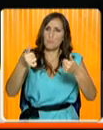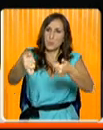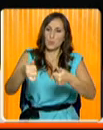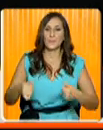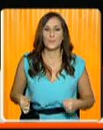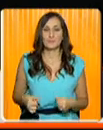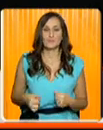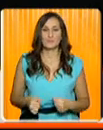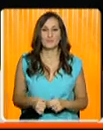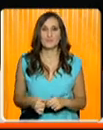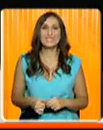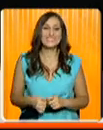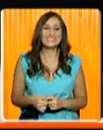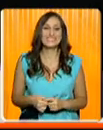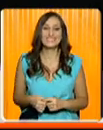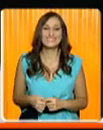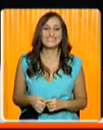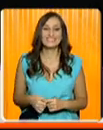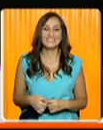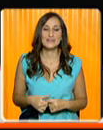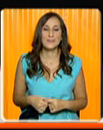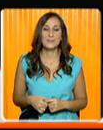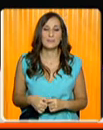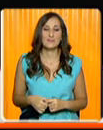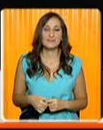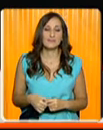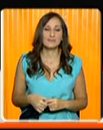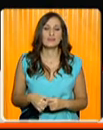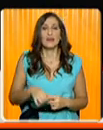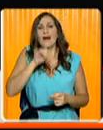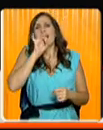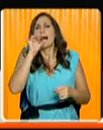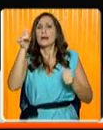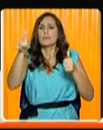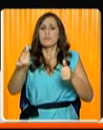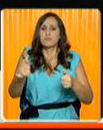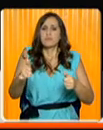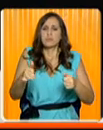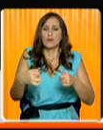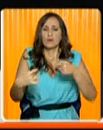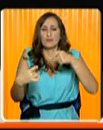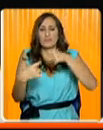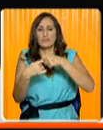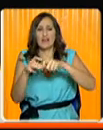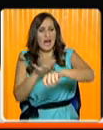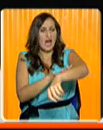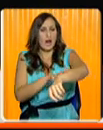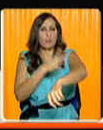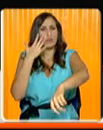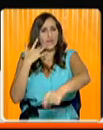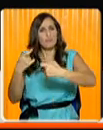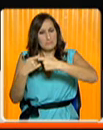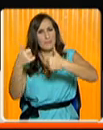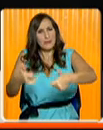Ah, Ai, que bem que este tom fica com a tua tez. Qualquer